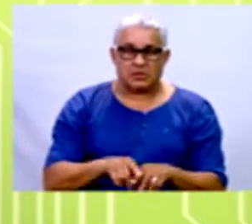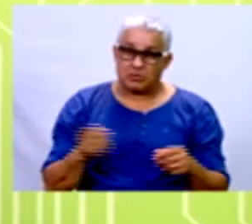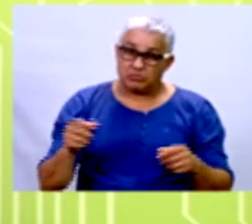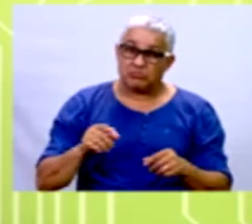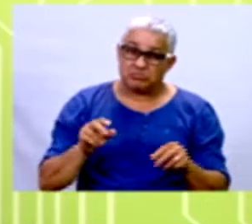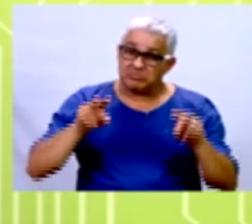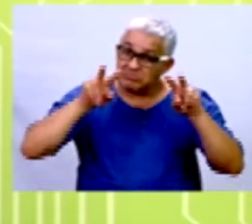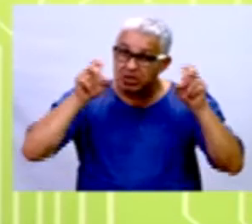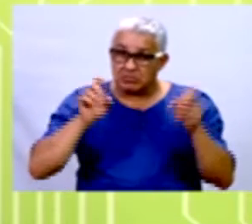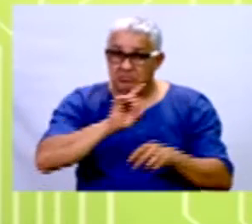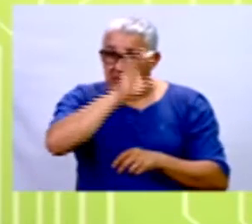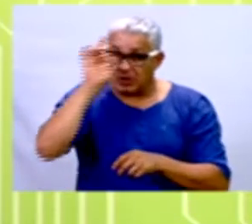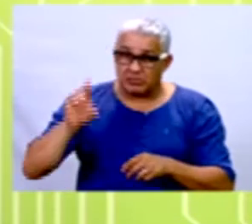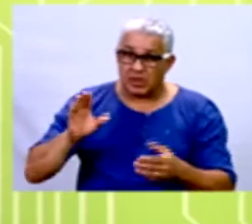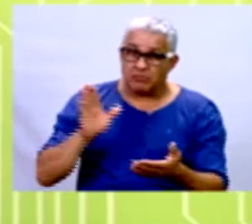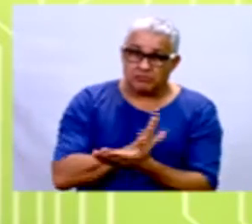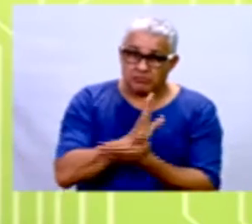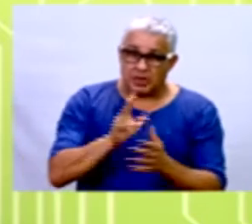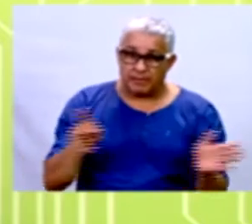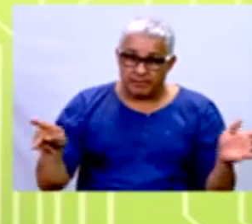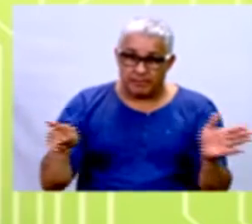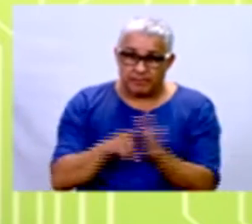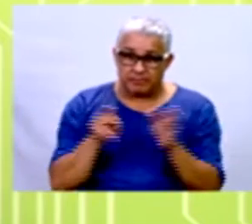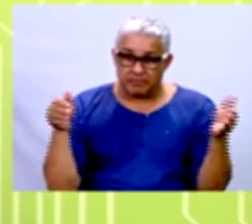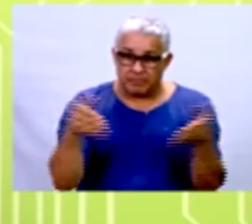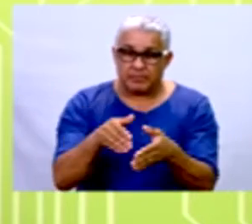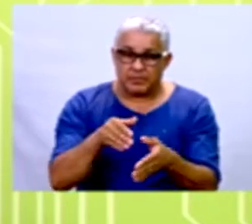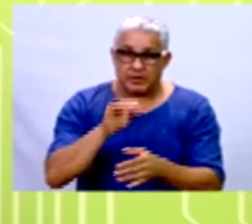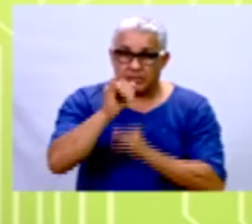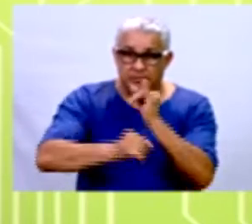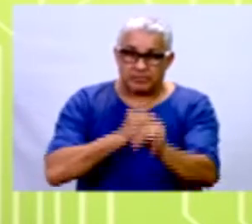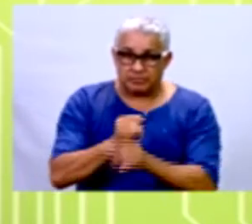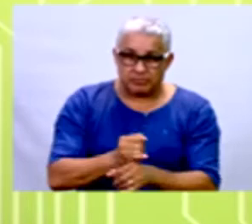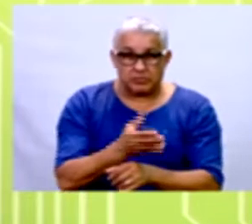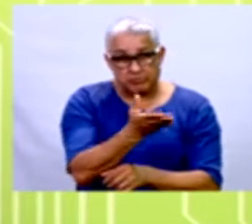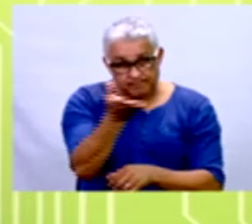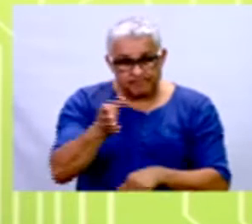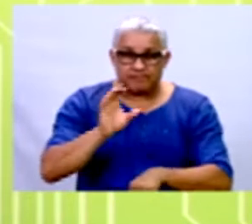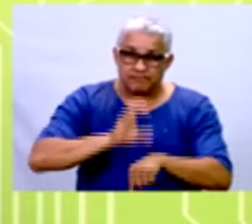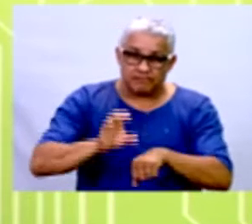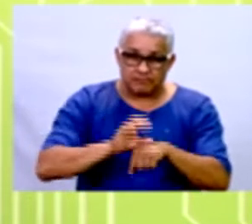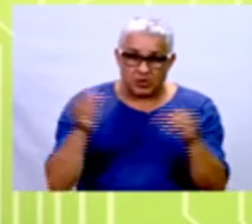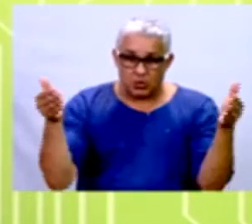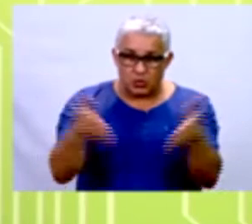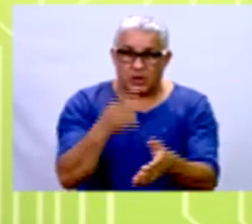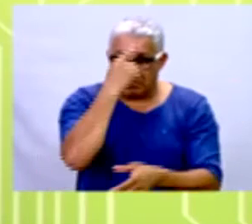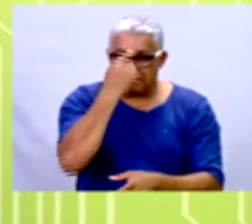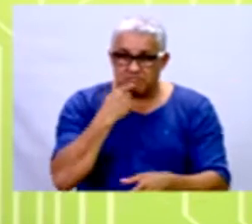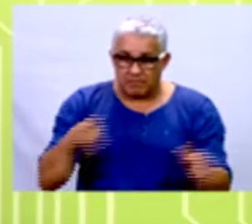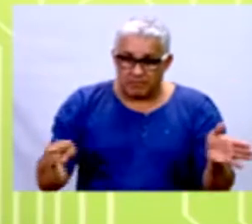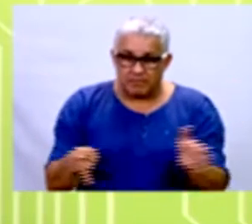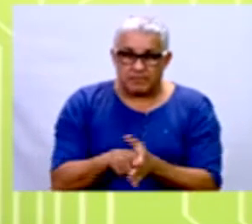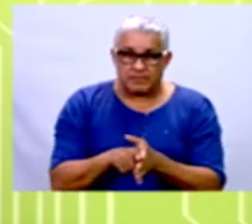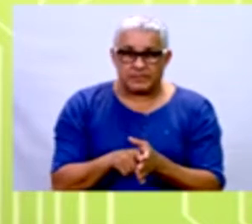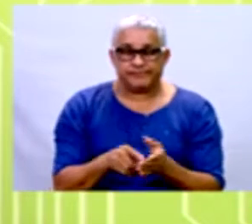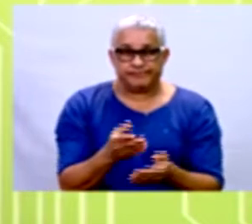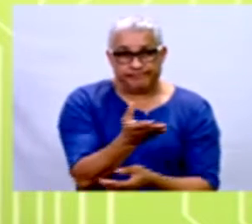dos que são utilizados para a web, né? Afinal, vocês estão num curso que é voltado para esse perfil, né? Então,